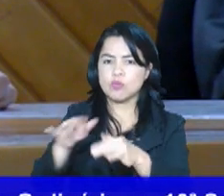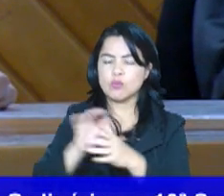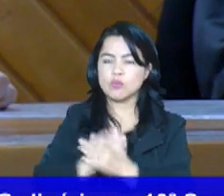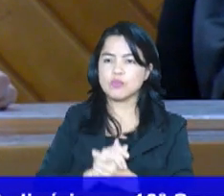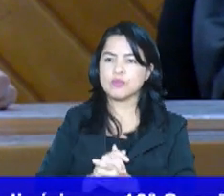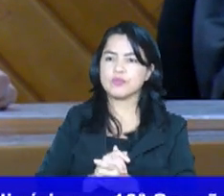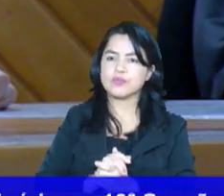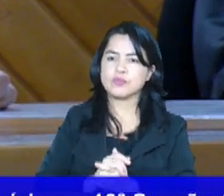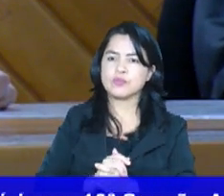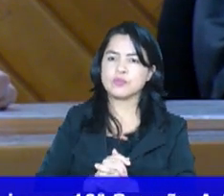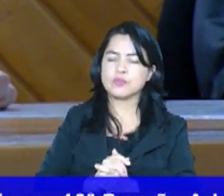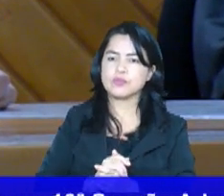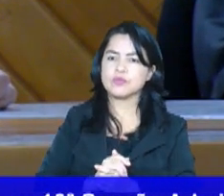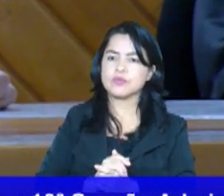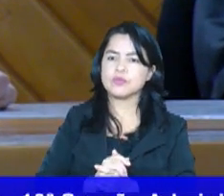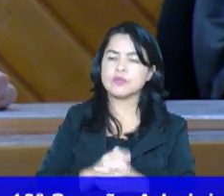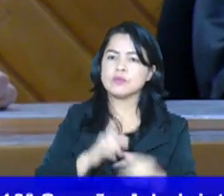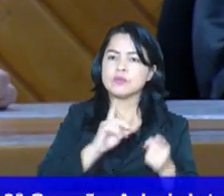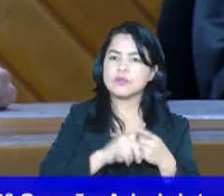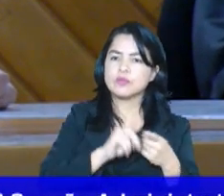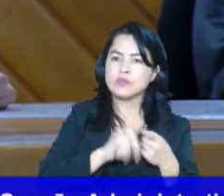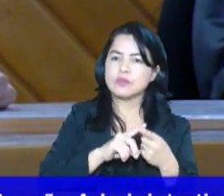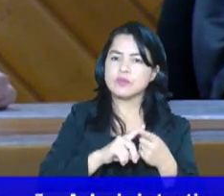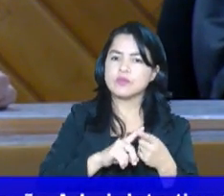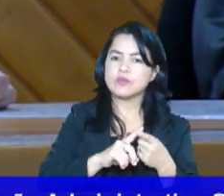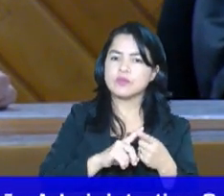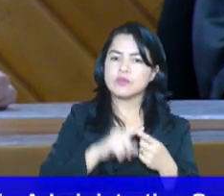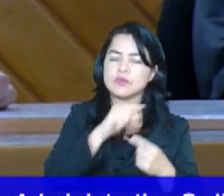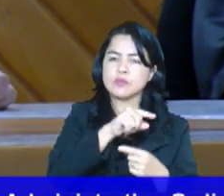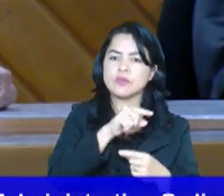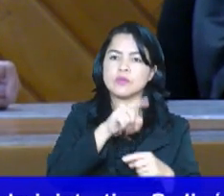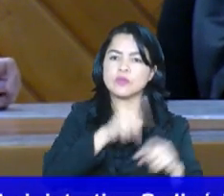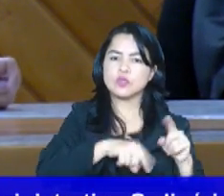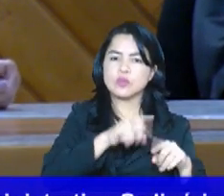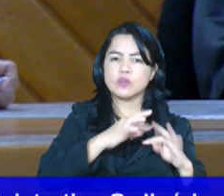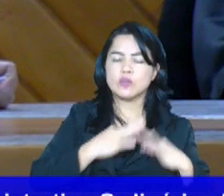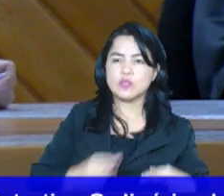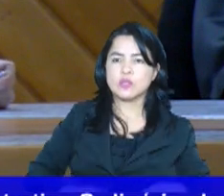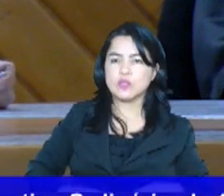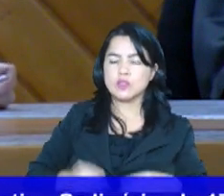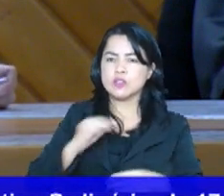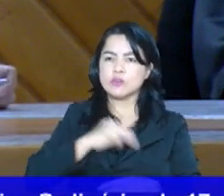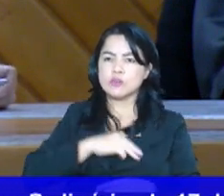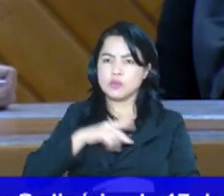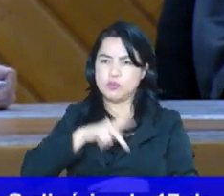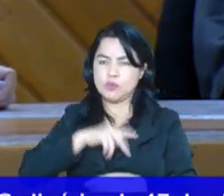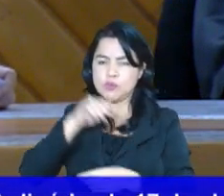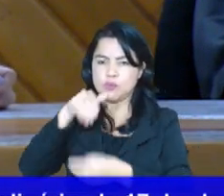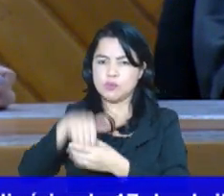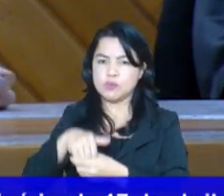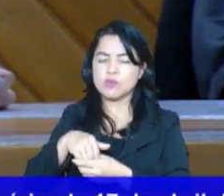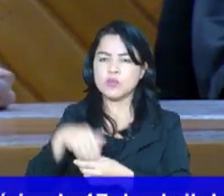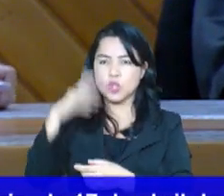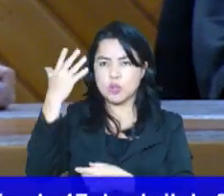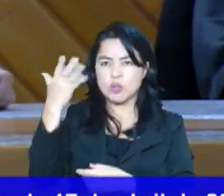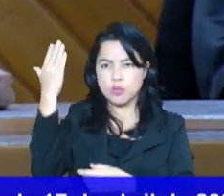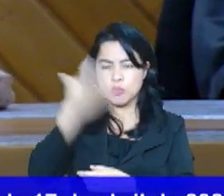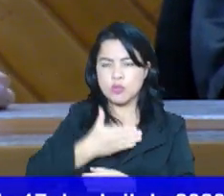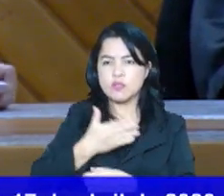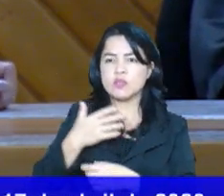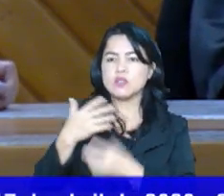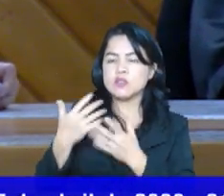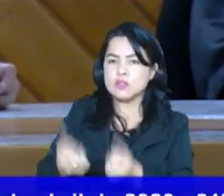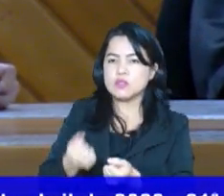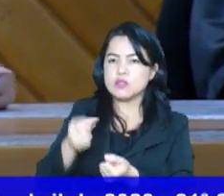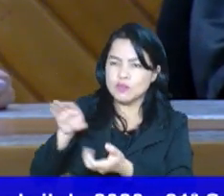de, conforme tanto o parecer da unidade técnica quanto do Ministério Público Eleitoral, pela aprovação com ressalva das